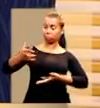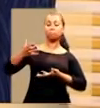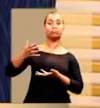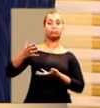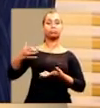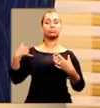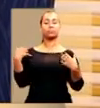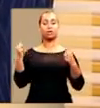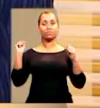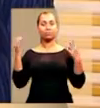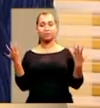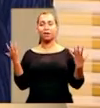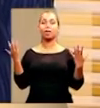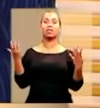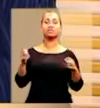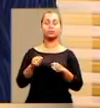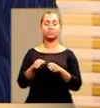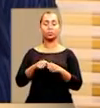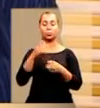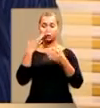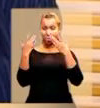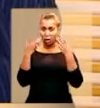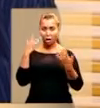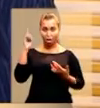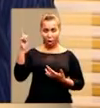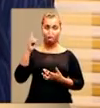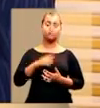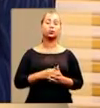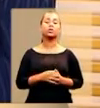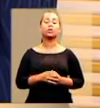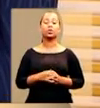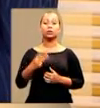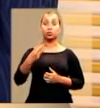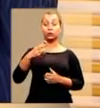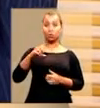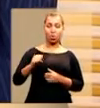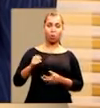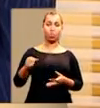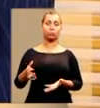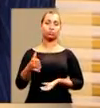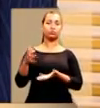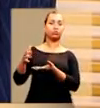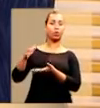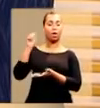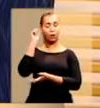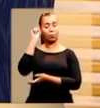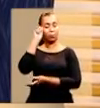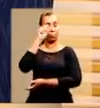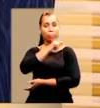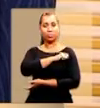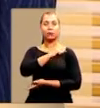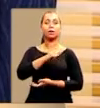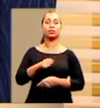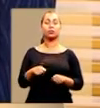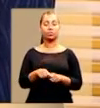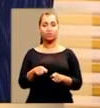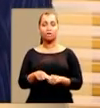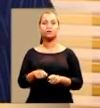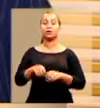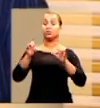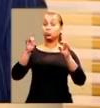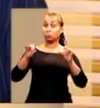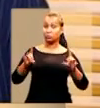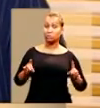você recebe, é uma festa. Exatamente. Fizemos uma entrega no Teatro Municipal de 38 estatuetas, com um artista de Rio Preto construindo a